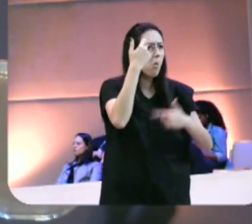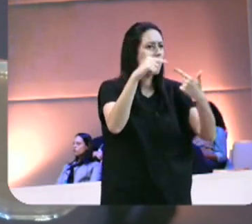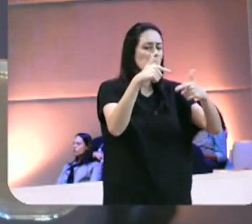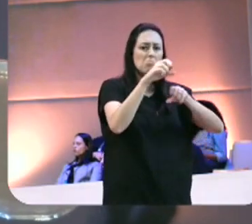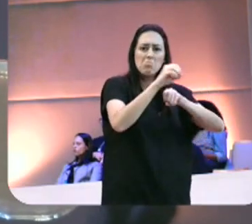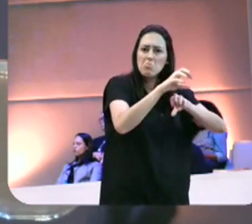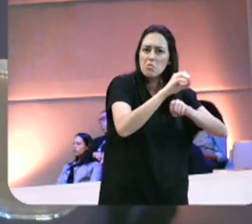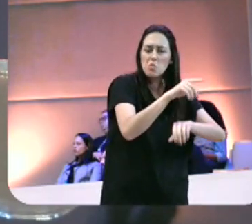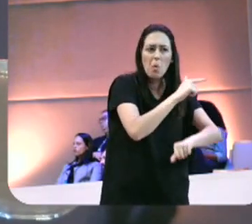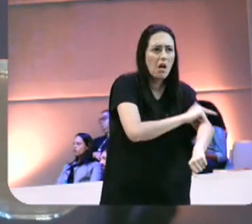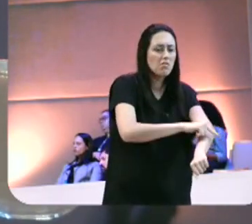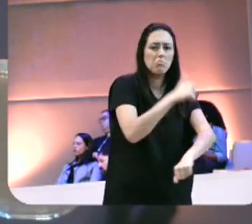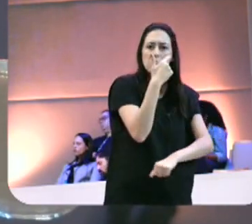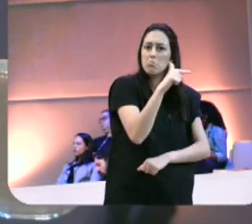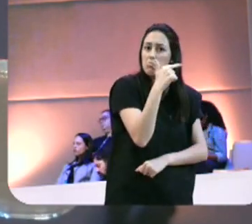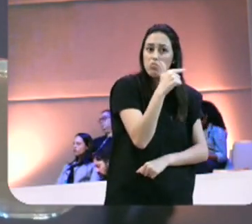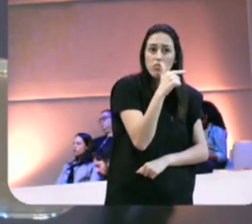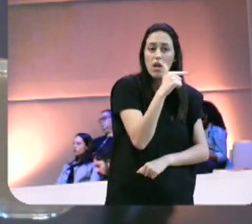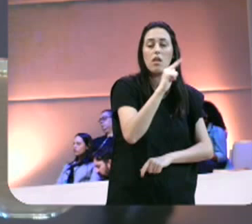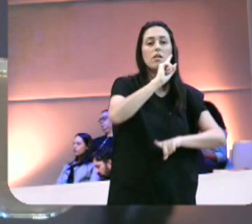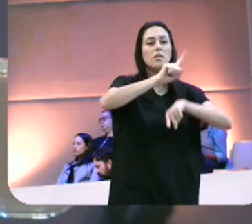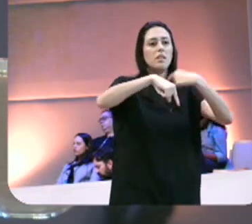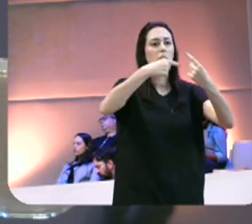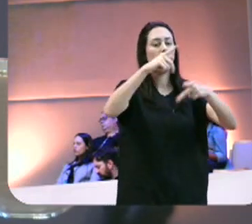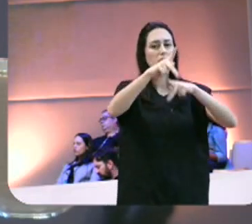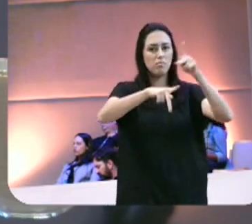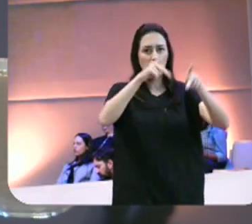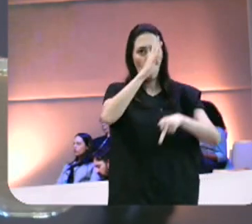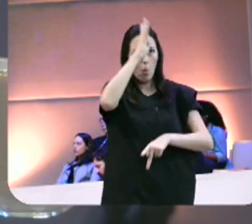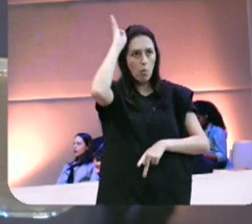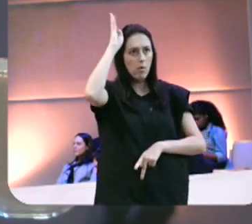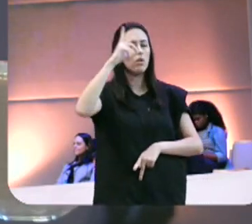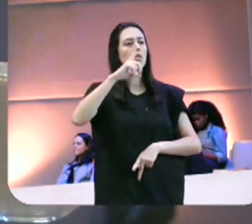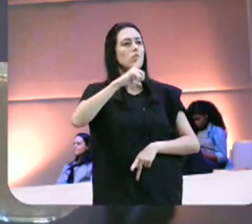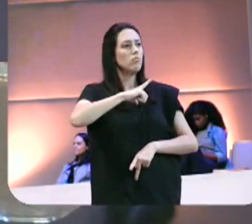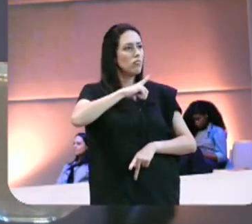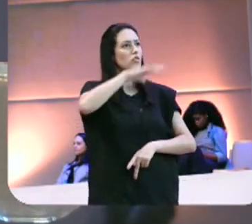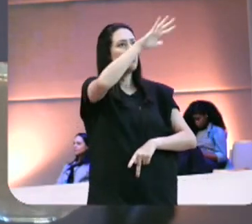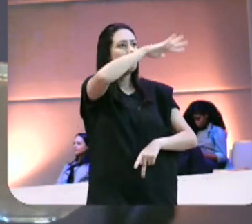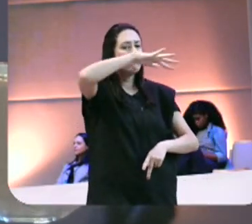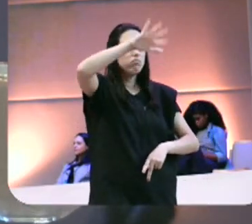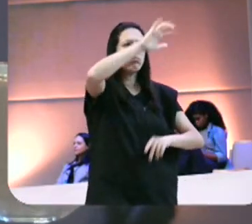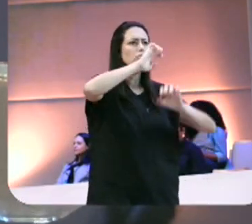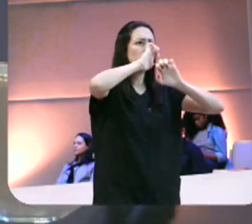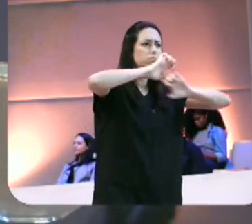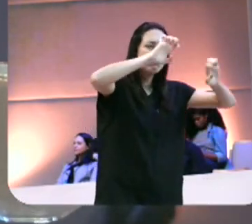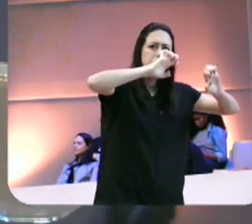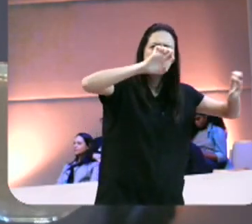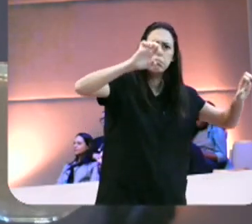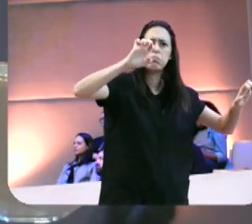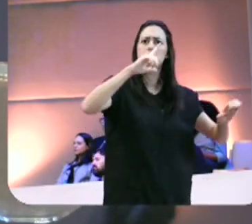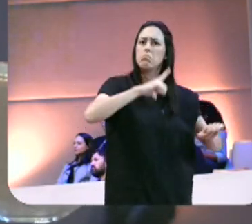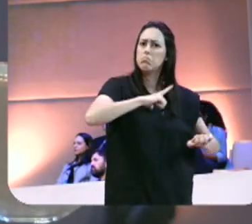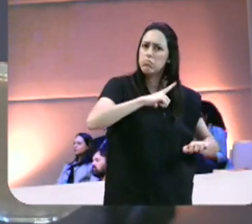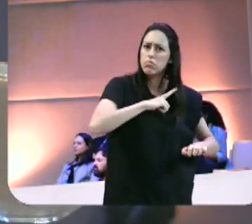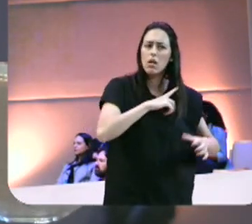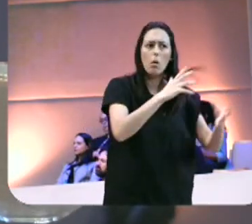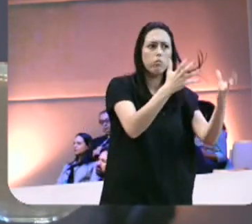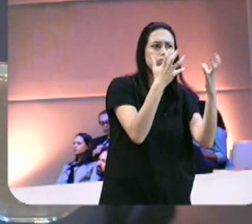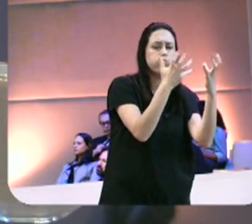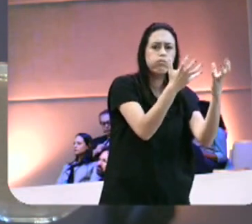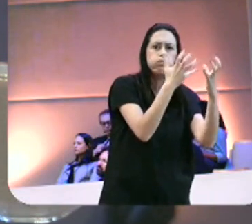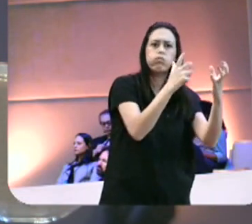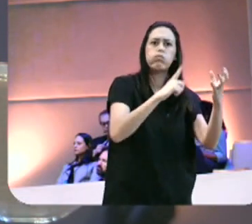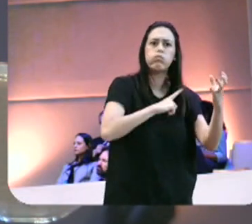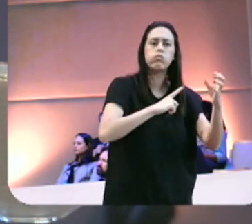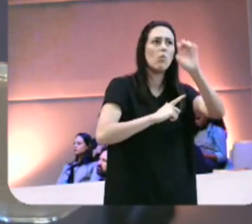séculos depois, ali no século 4, 5, quando o Império Romano começa a cair, o Evangelho já penetrou aqueles tribos, aqueles povos bárbaros. E a